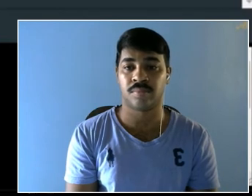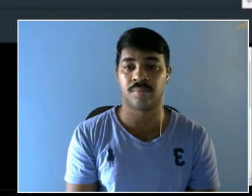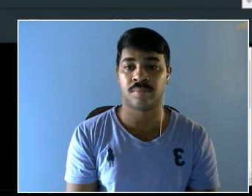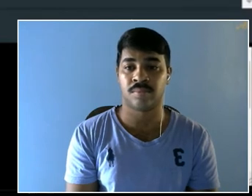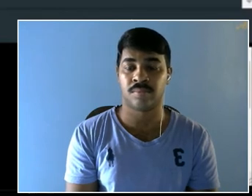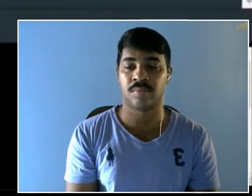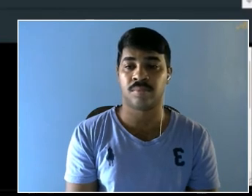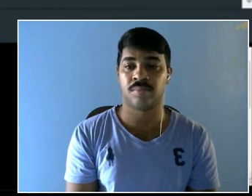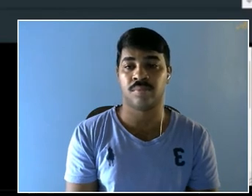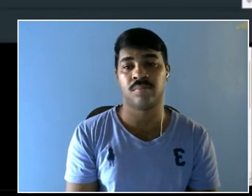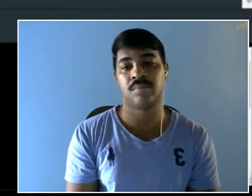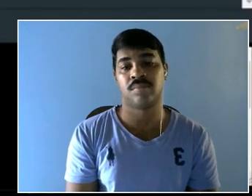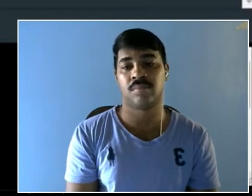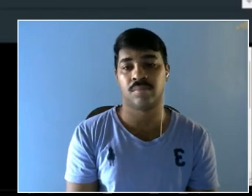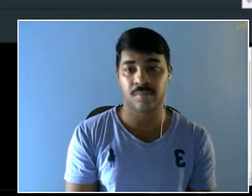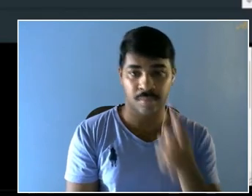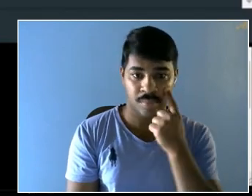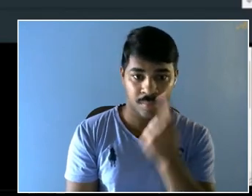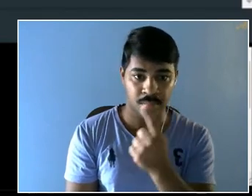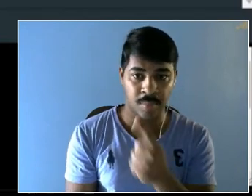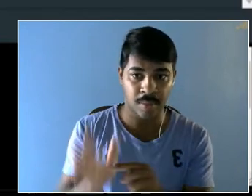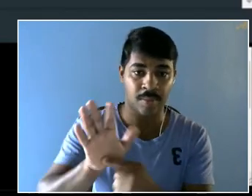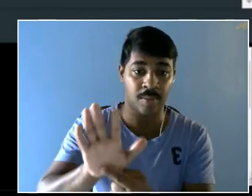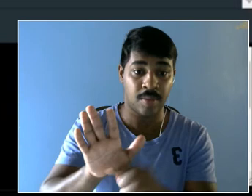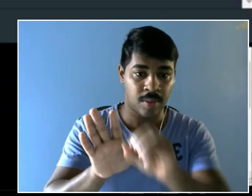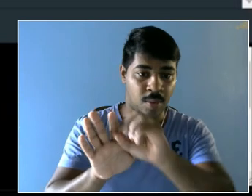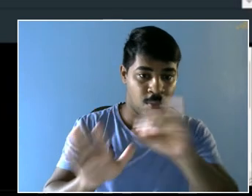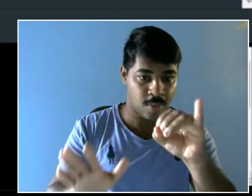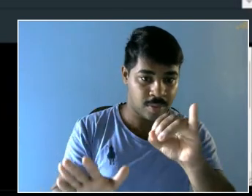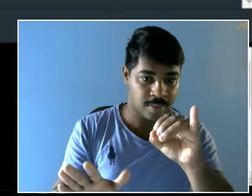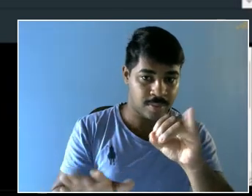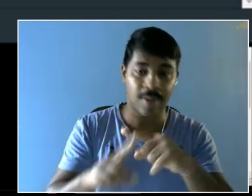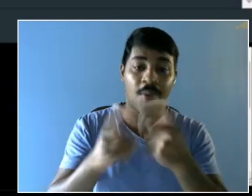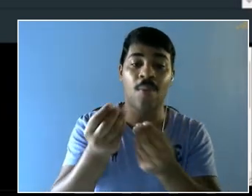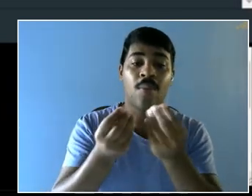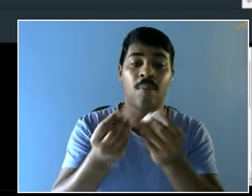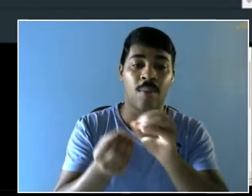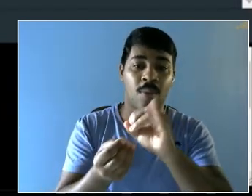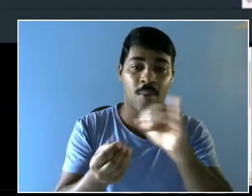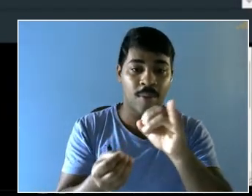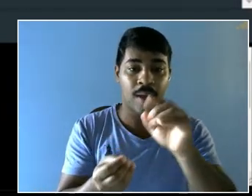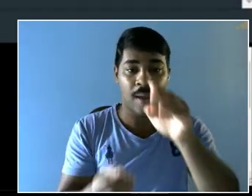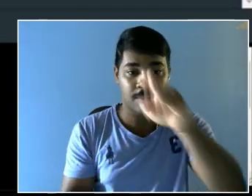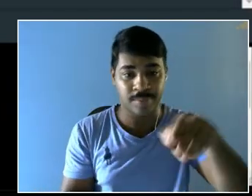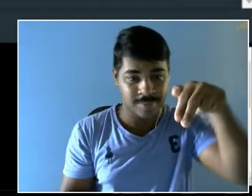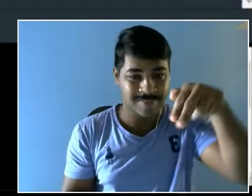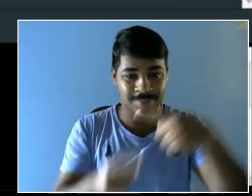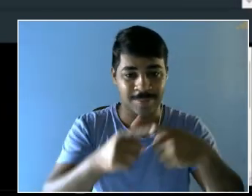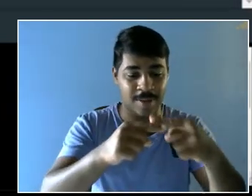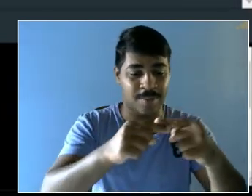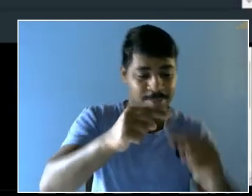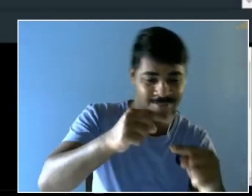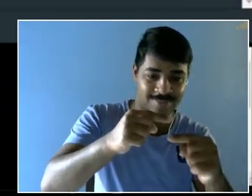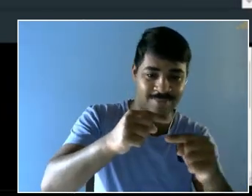colocar a quebra de linha para que não fique tudo junto, né? Fique um depois do outro, assim fica melhor. Então, escreva oi.